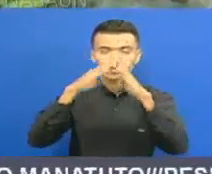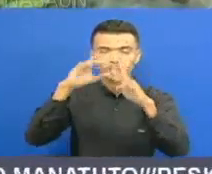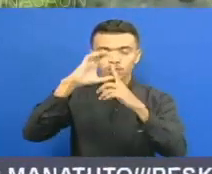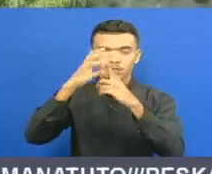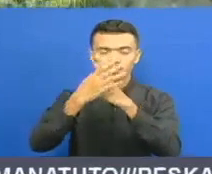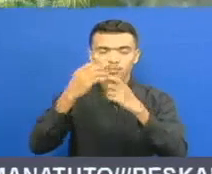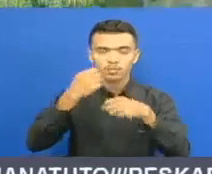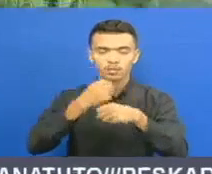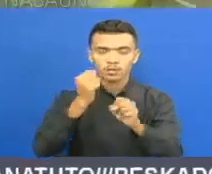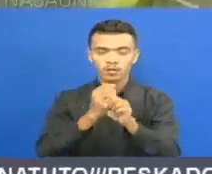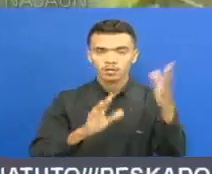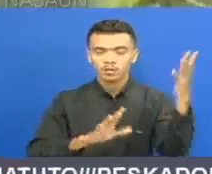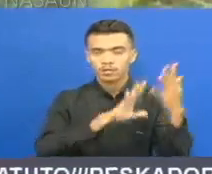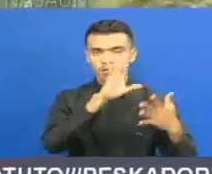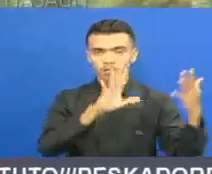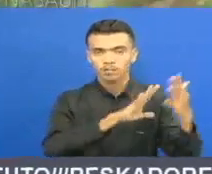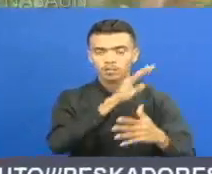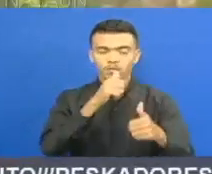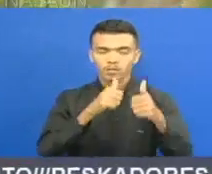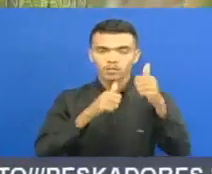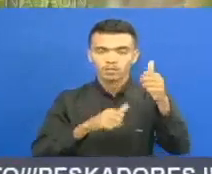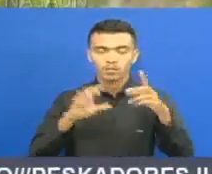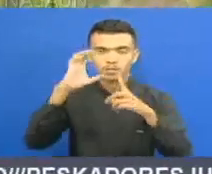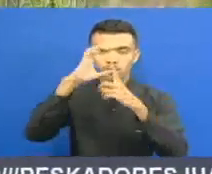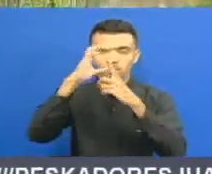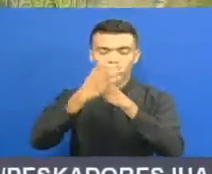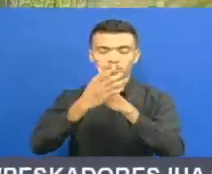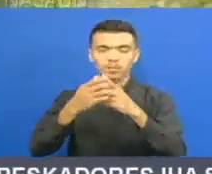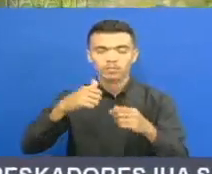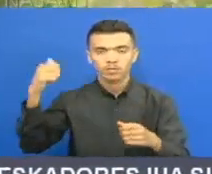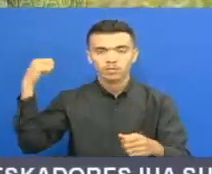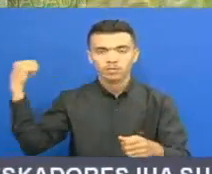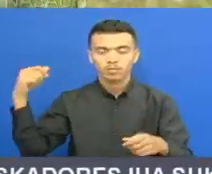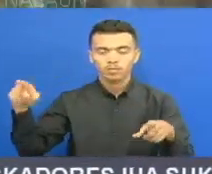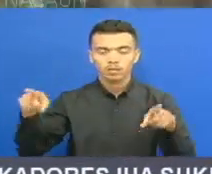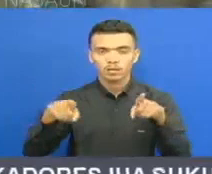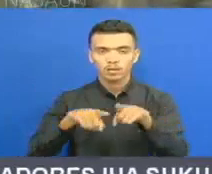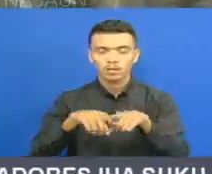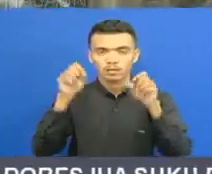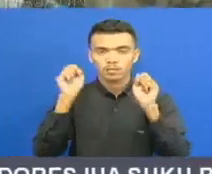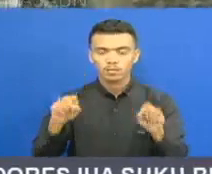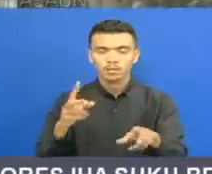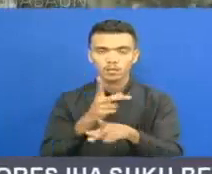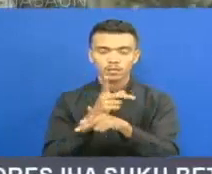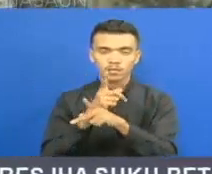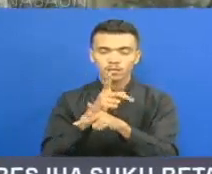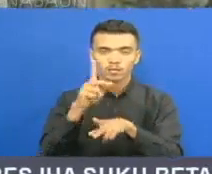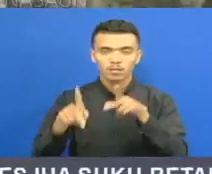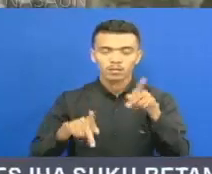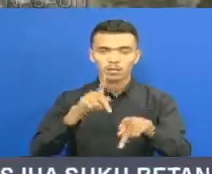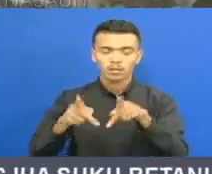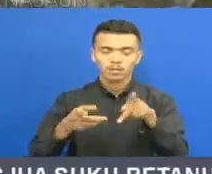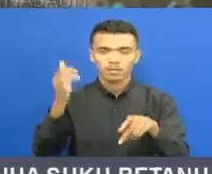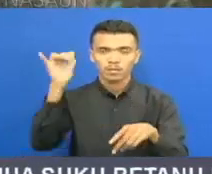halo cerimônia ritual tuir cultura no lisa ne bebe ala siranian, no dar miocida, bela protese residente sira